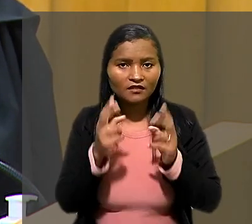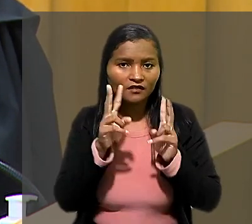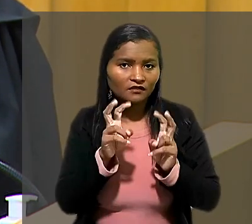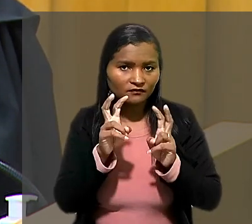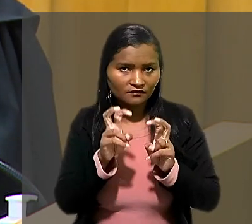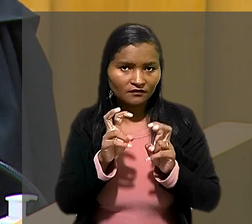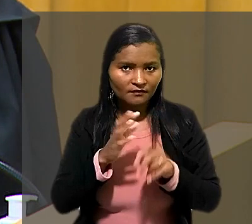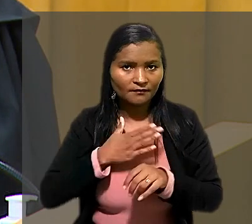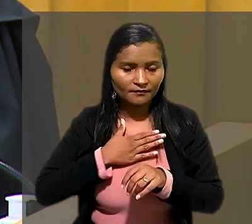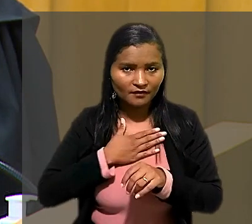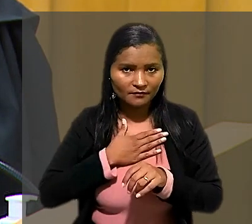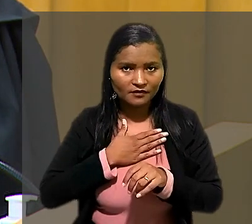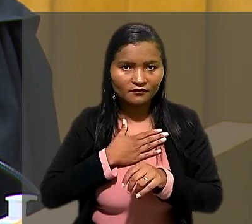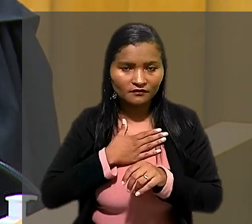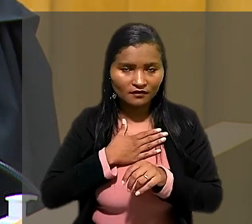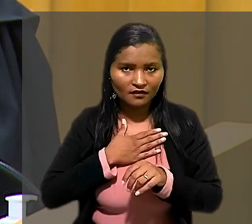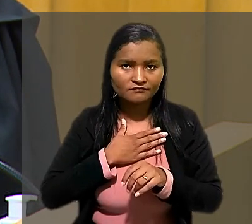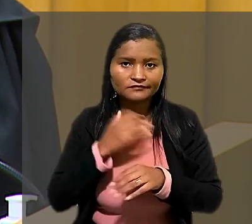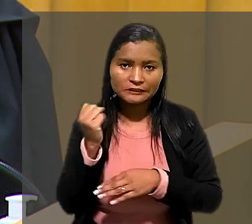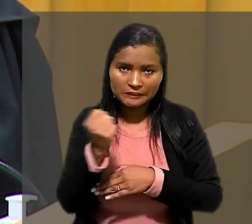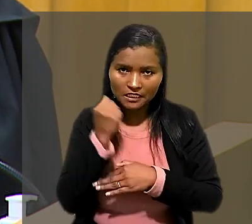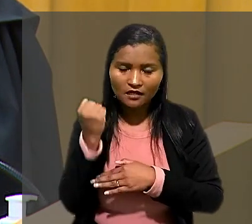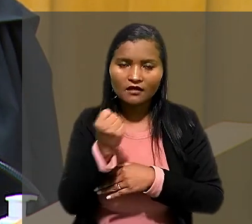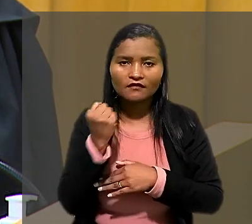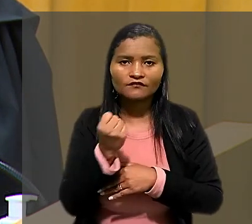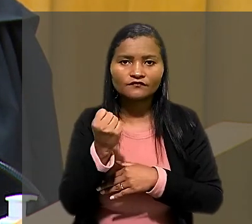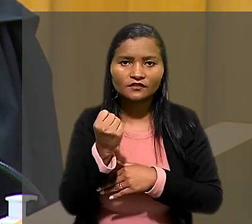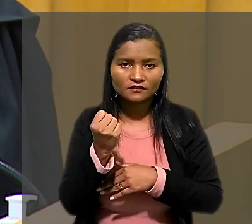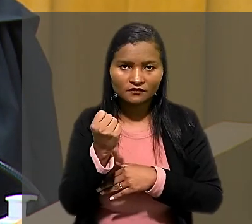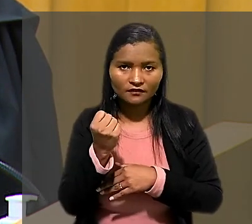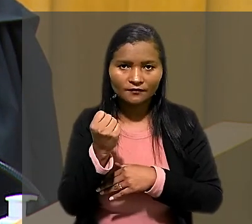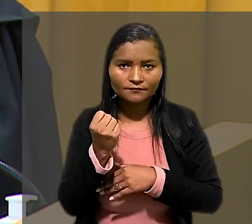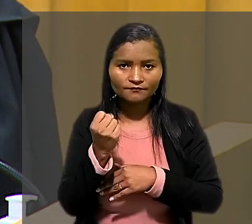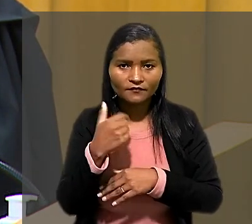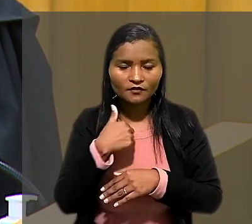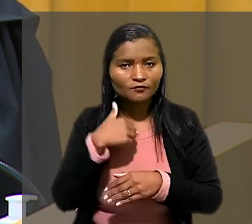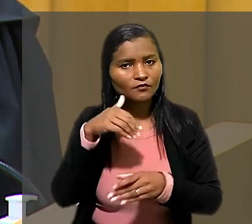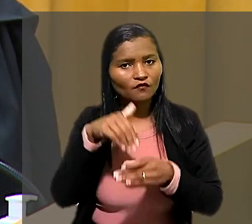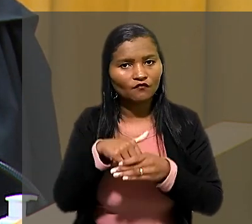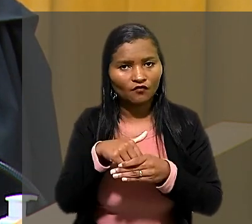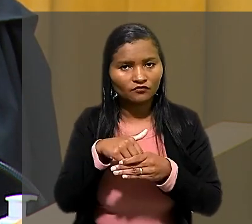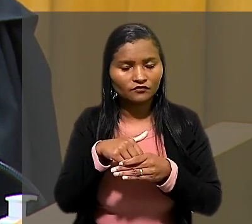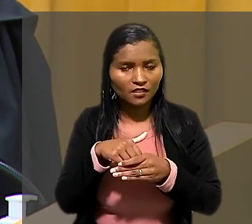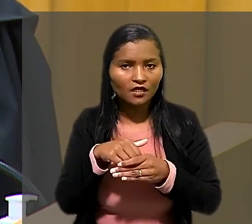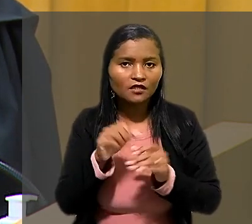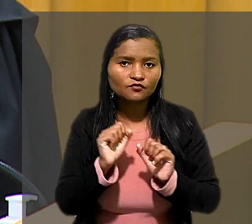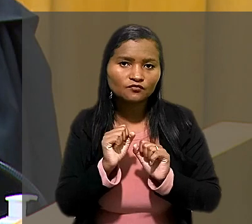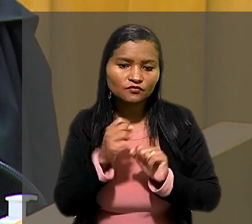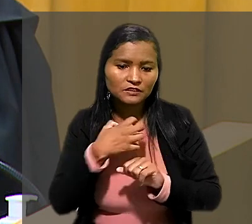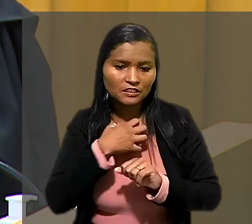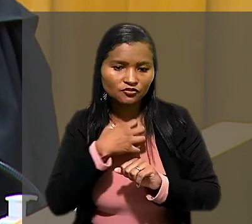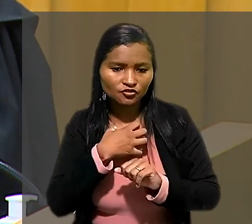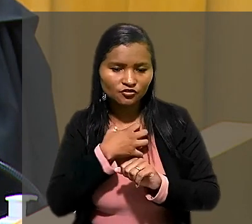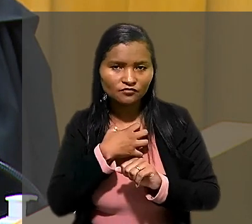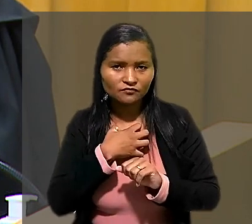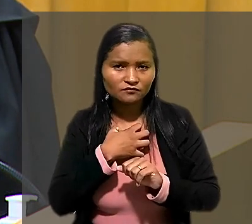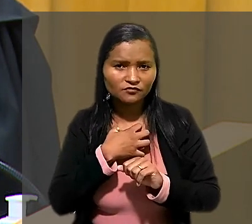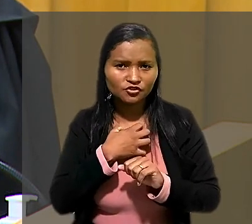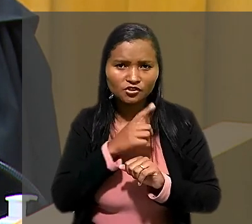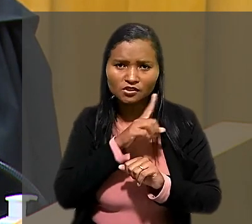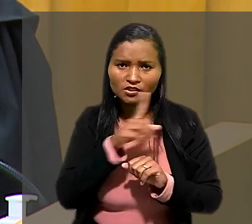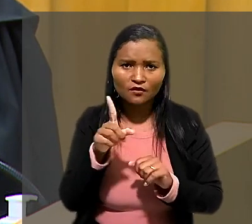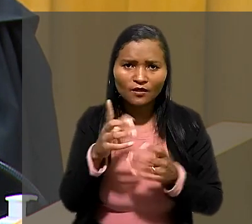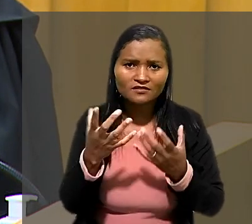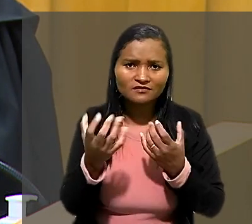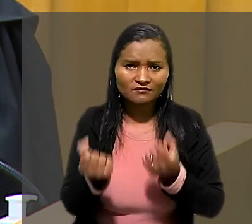para mim, o ato em si é bastante grave e eu O meu voto, claro, é no sentido de